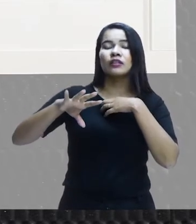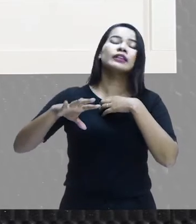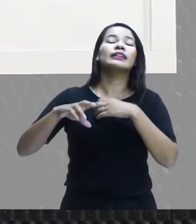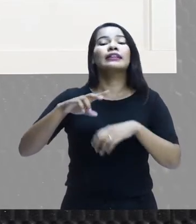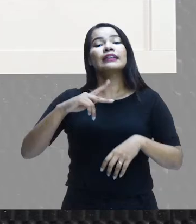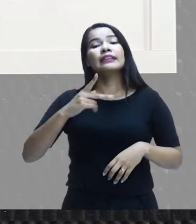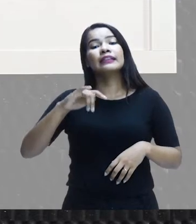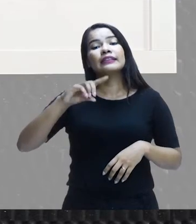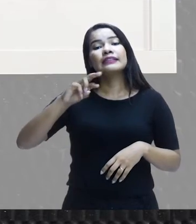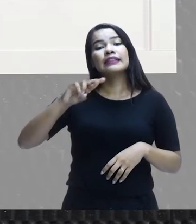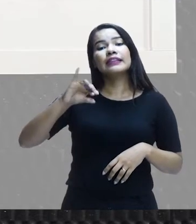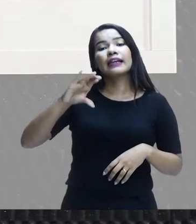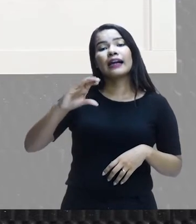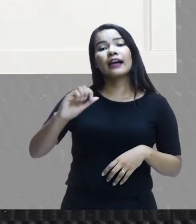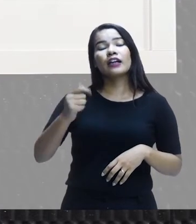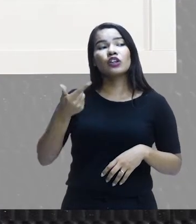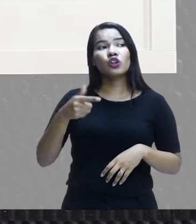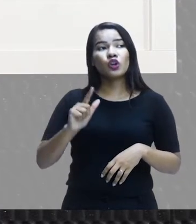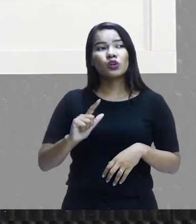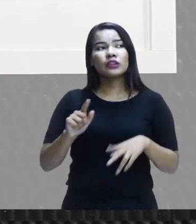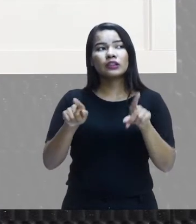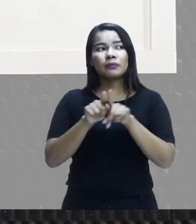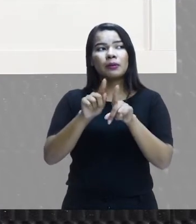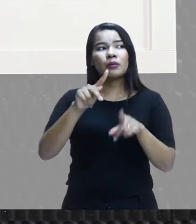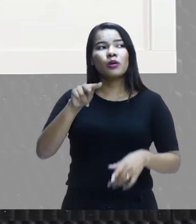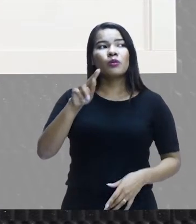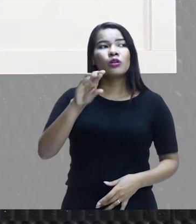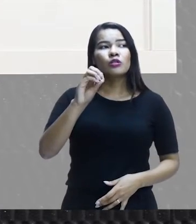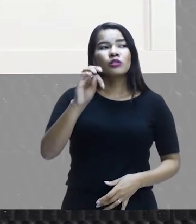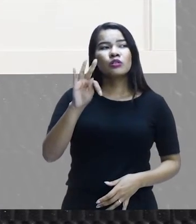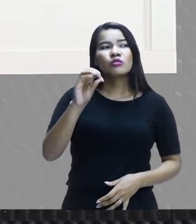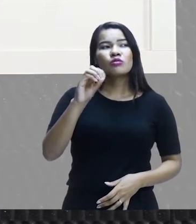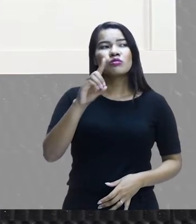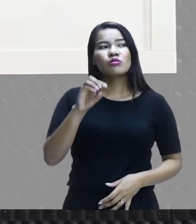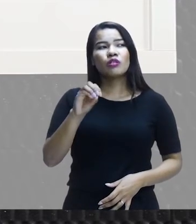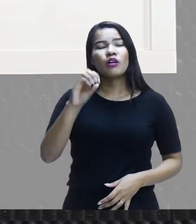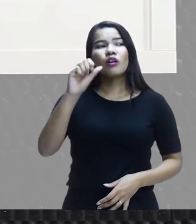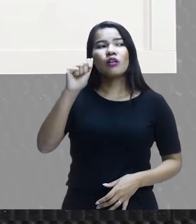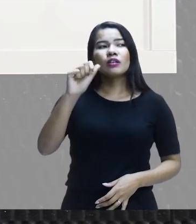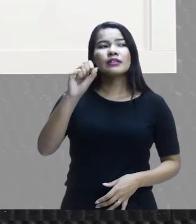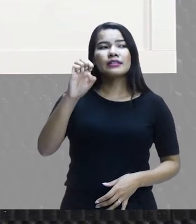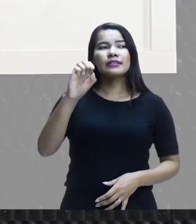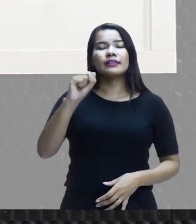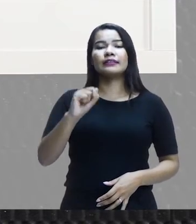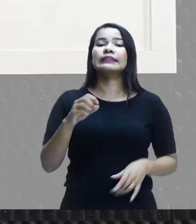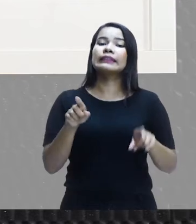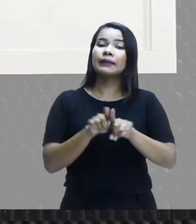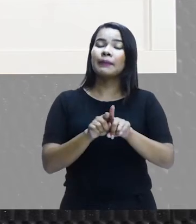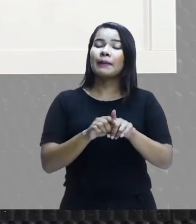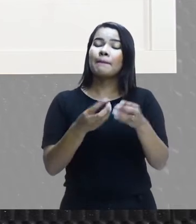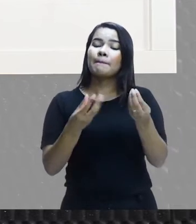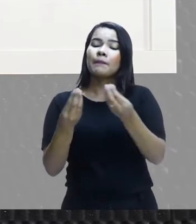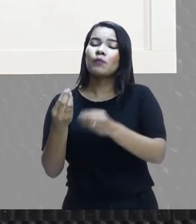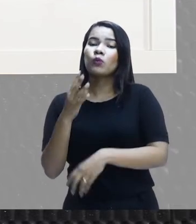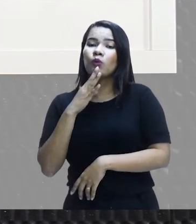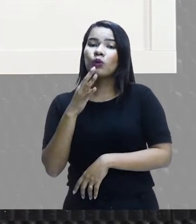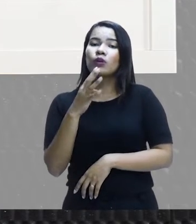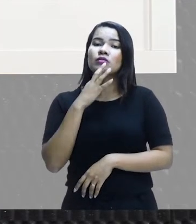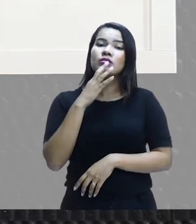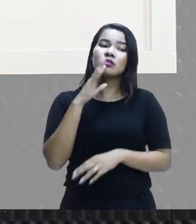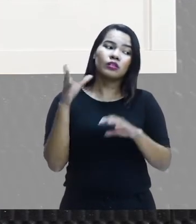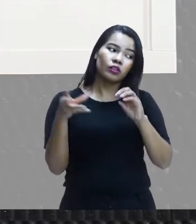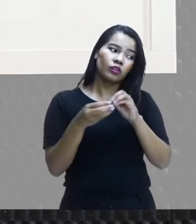hídrica. Uma outra protozoose, que também tá, okay, é muito conhecida, inclusive é uma doença